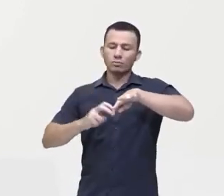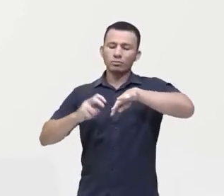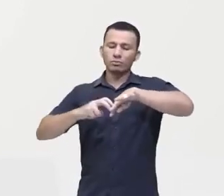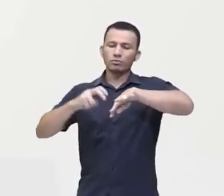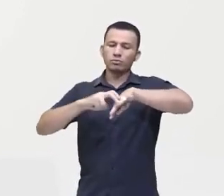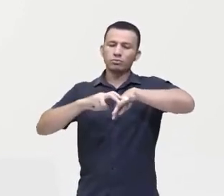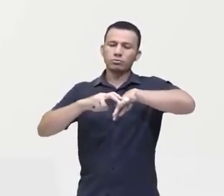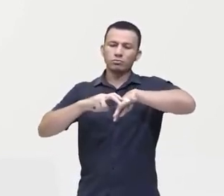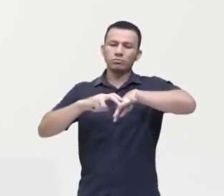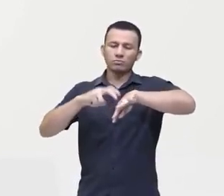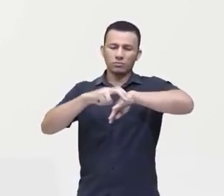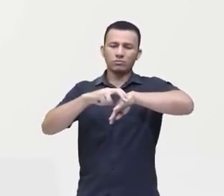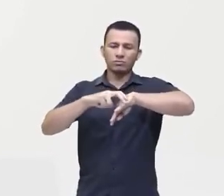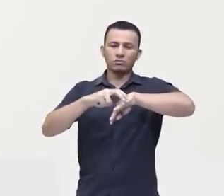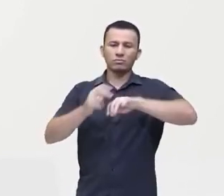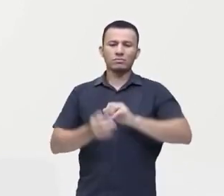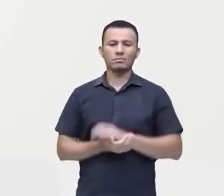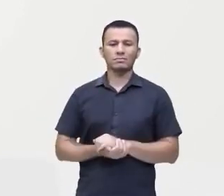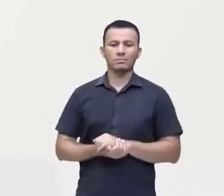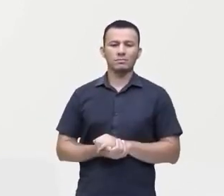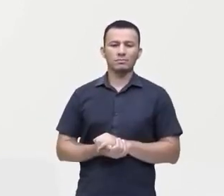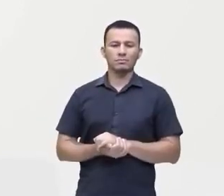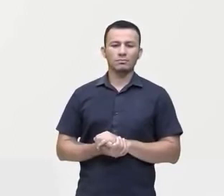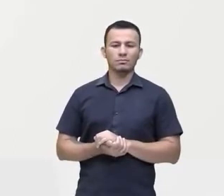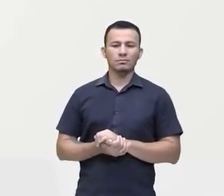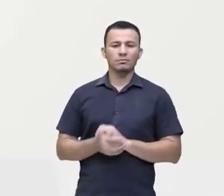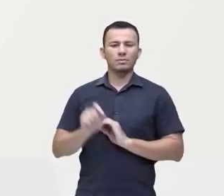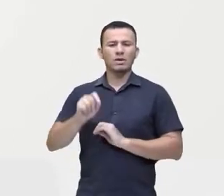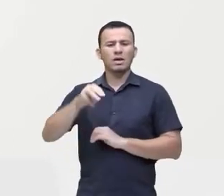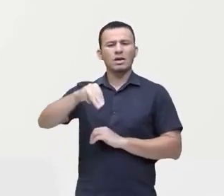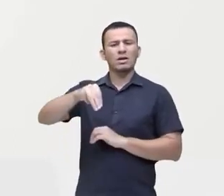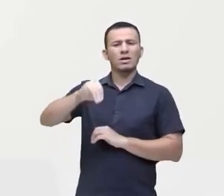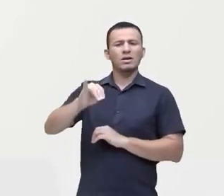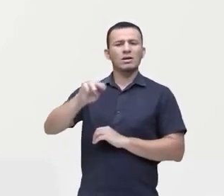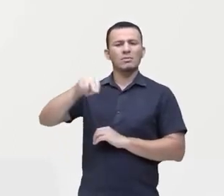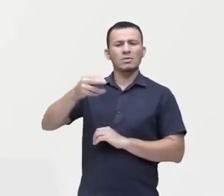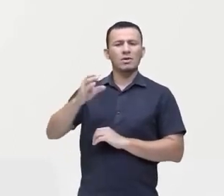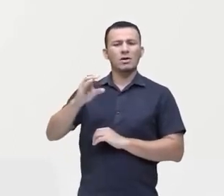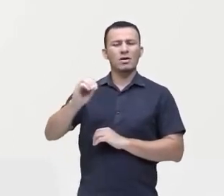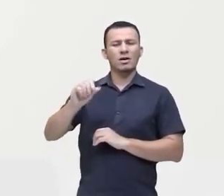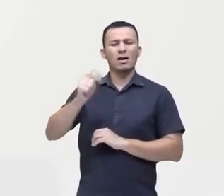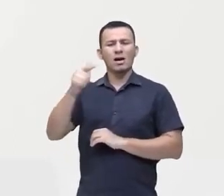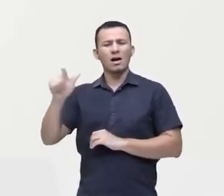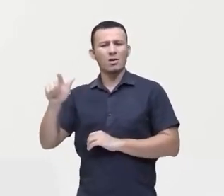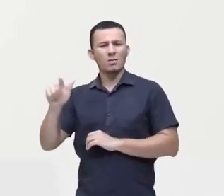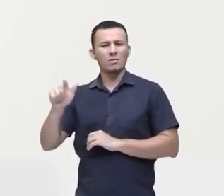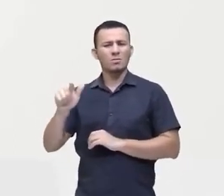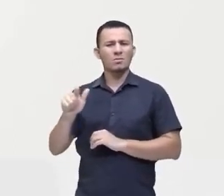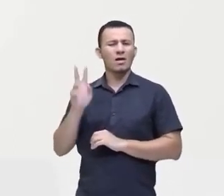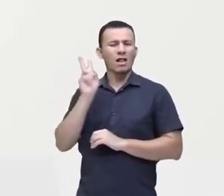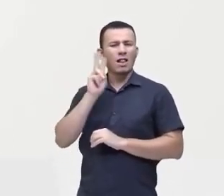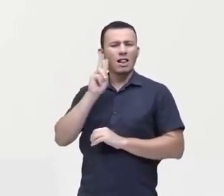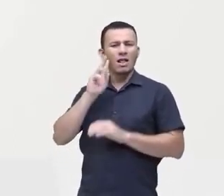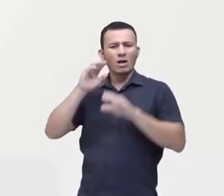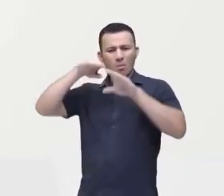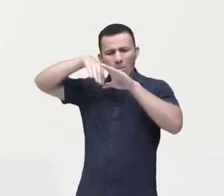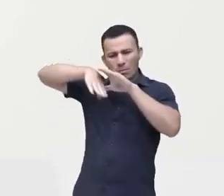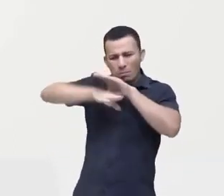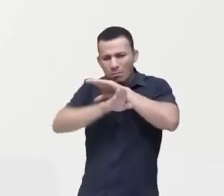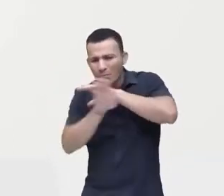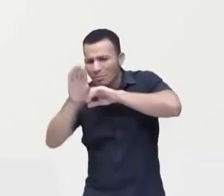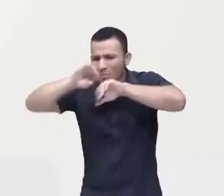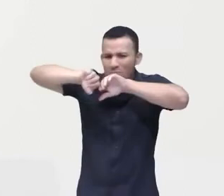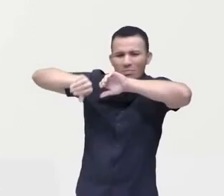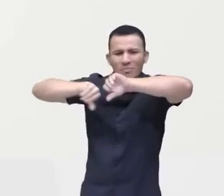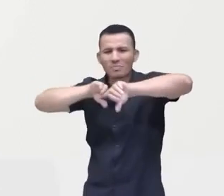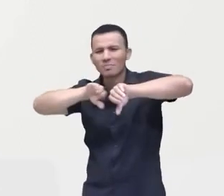E esse aqui, ó, minhocão. Quem é que tem minhocão na escola? É legal passar por dentro do minhocão, né?